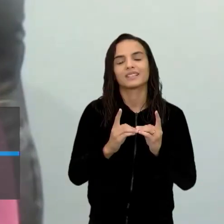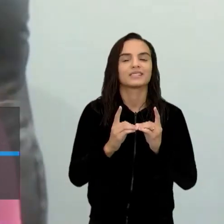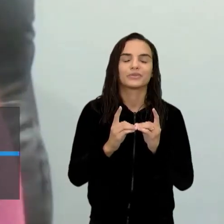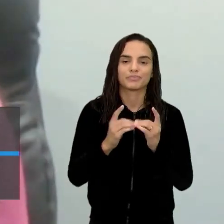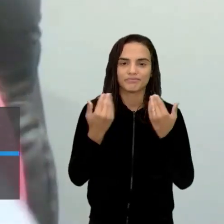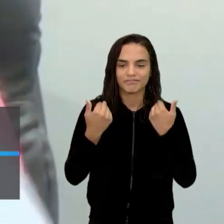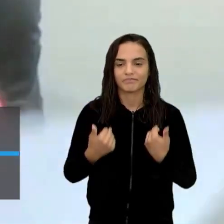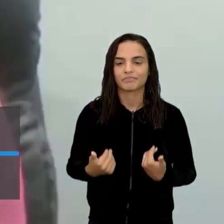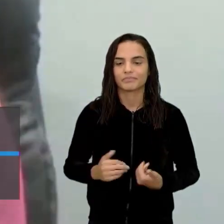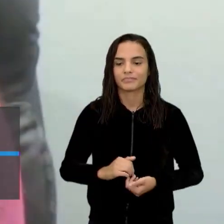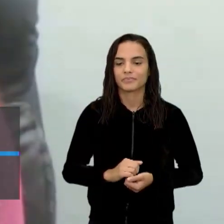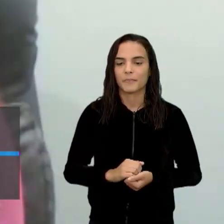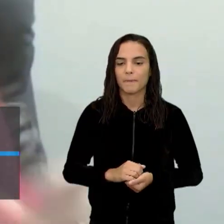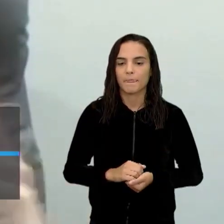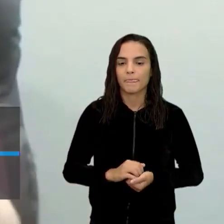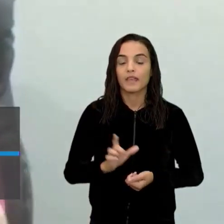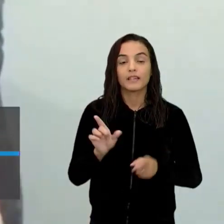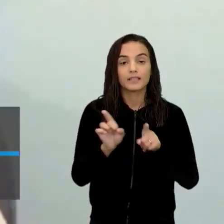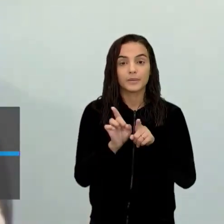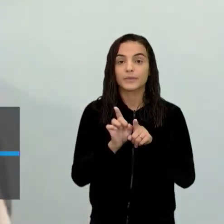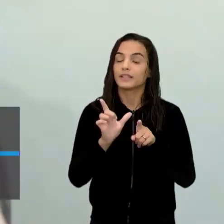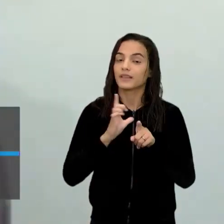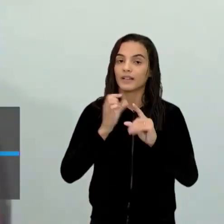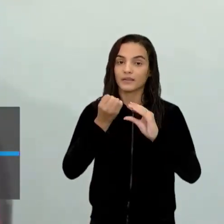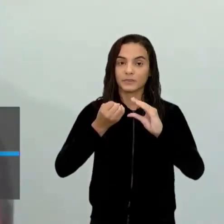bom? Nós vamos ter também como